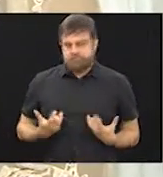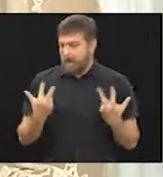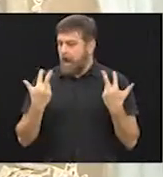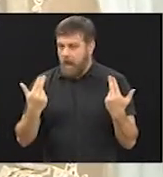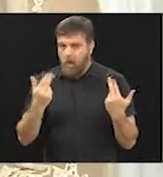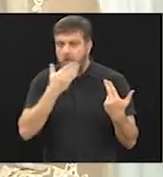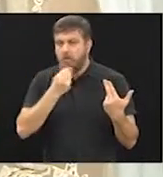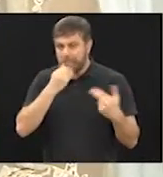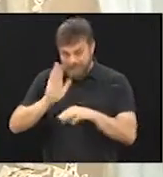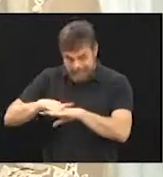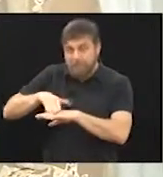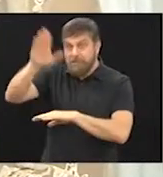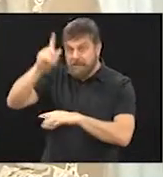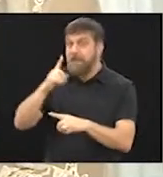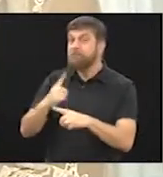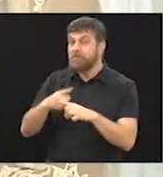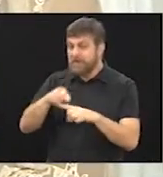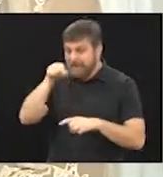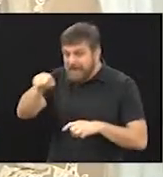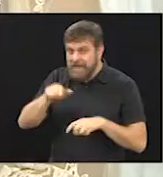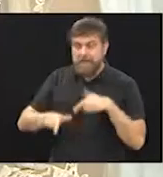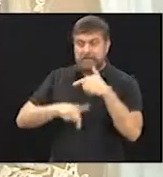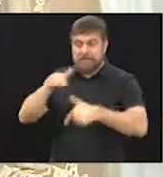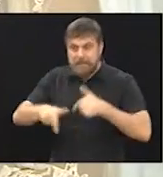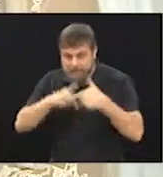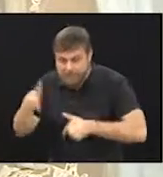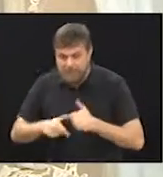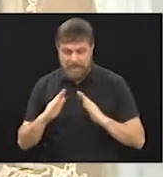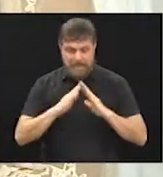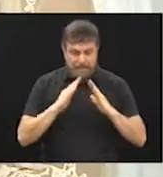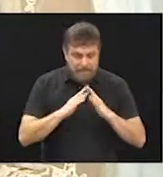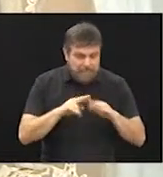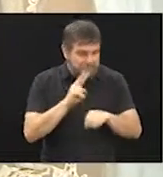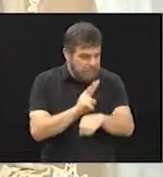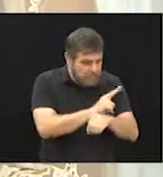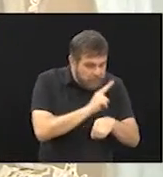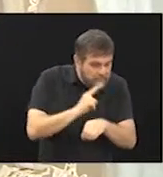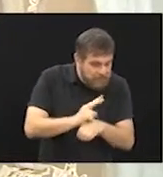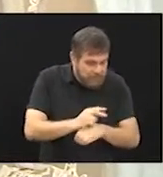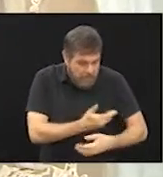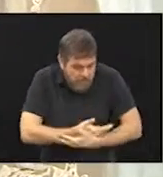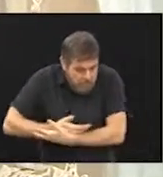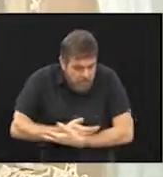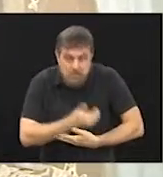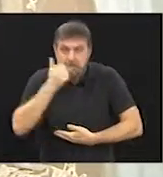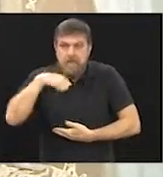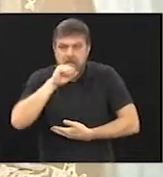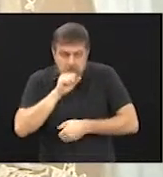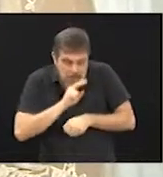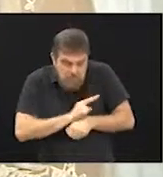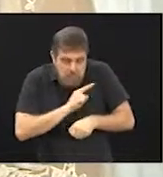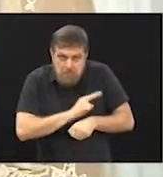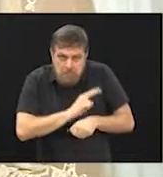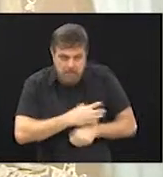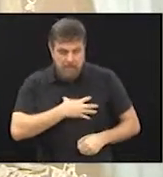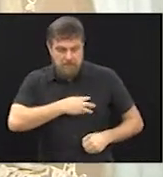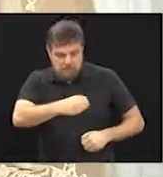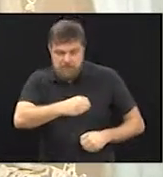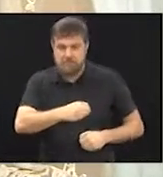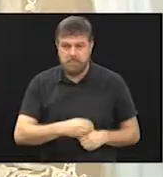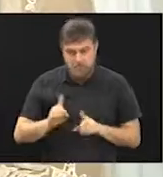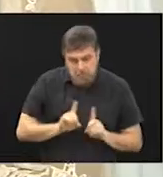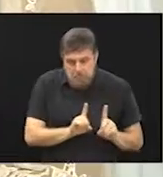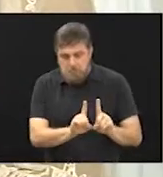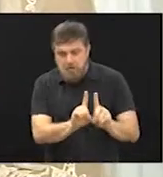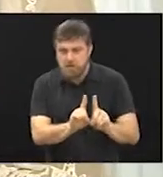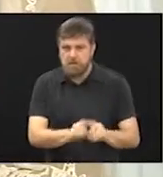vezes até mais, por ela ter a função de ser dona de casa, trabalhar fora, ser mãe, e isso